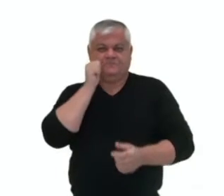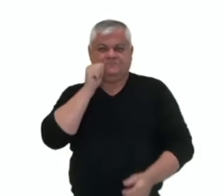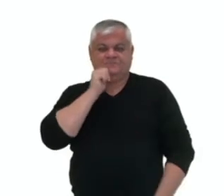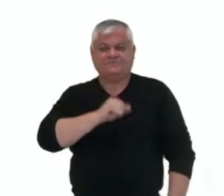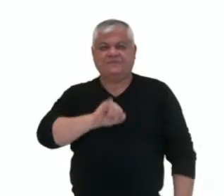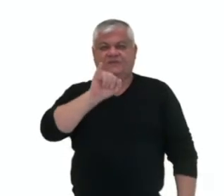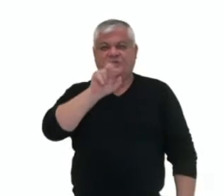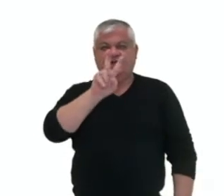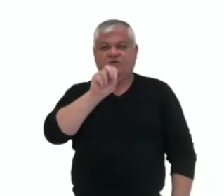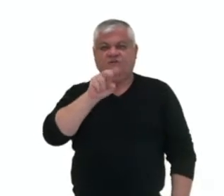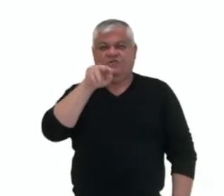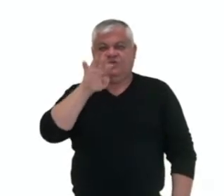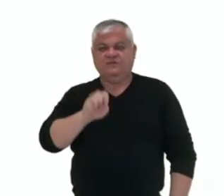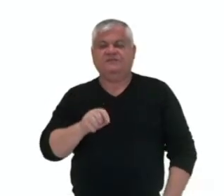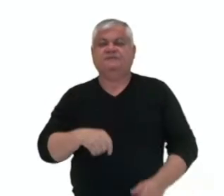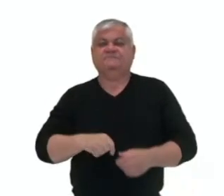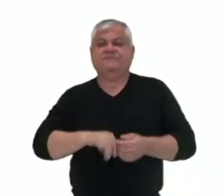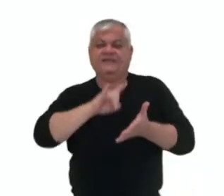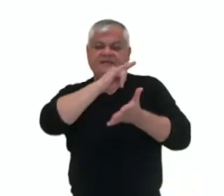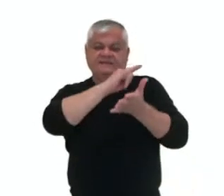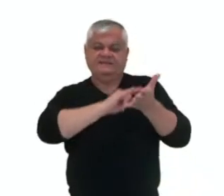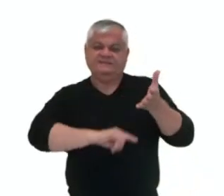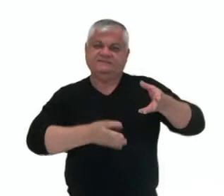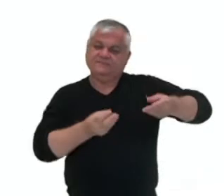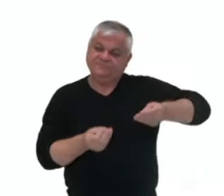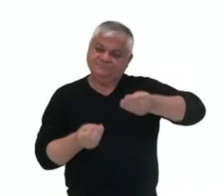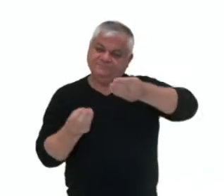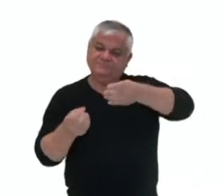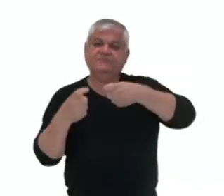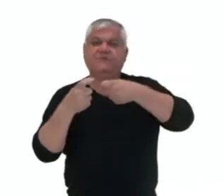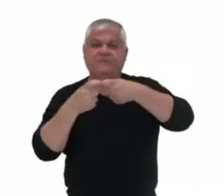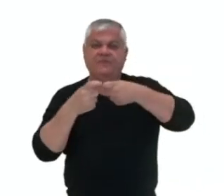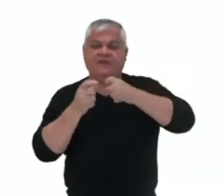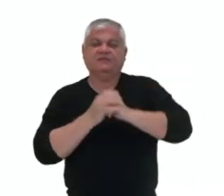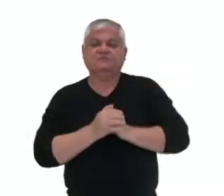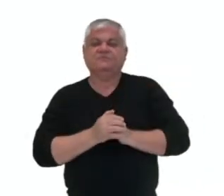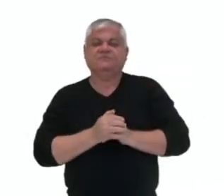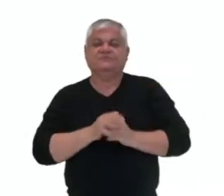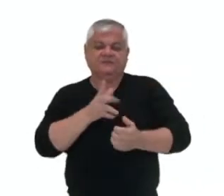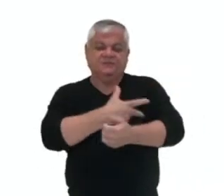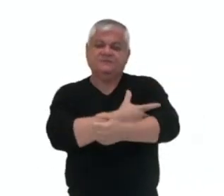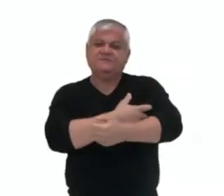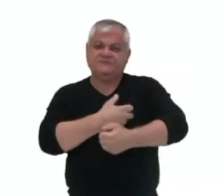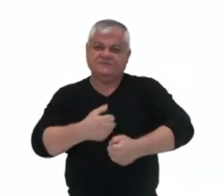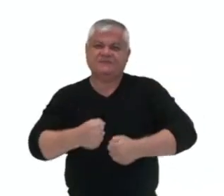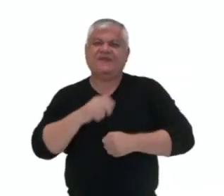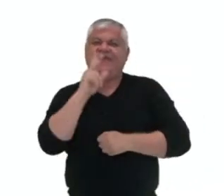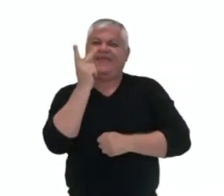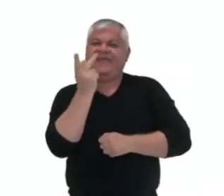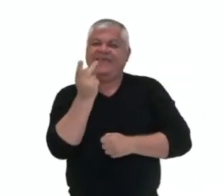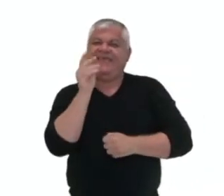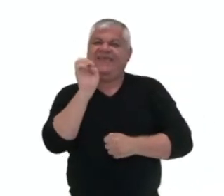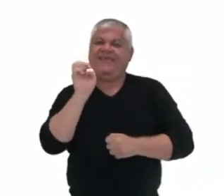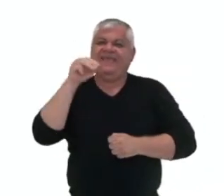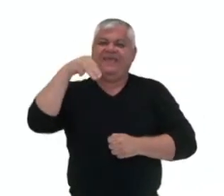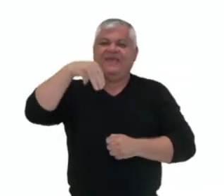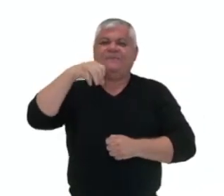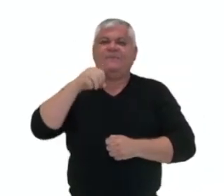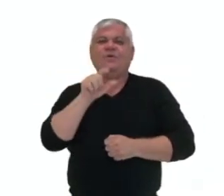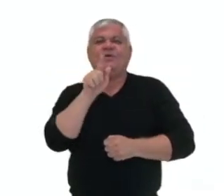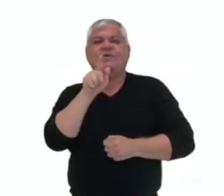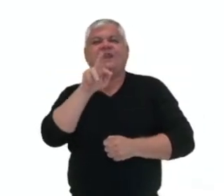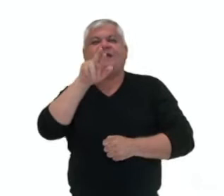rotina, levou o hemograma ao Dr. Caleb. Hemograma é um exame que vê a